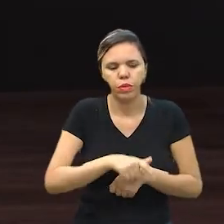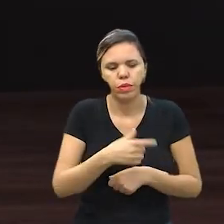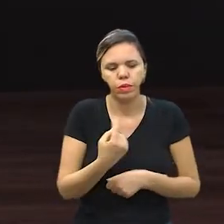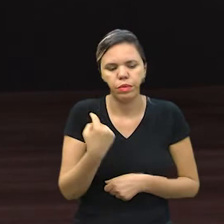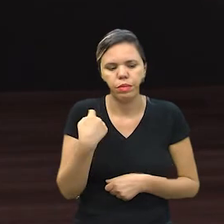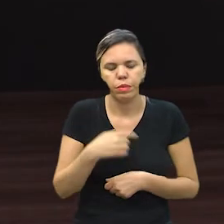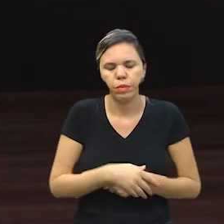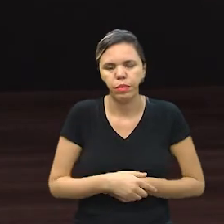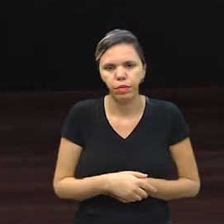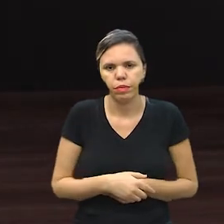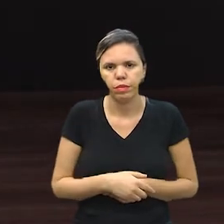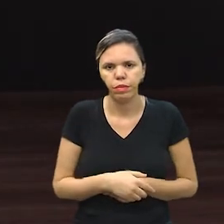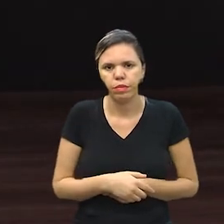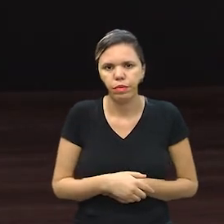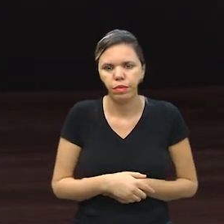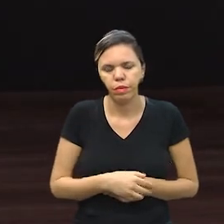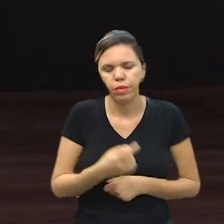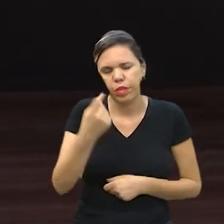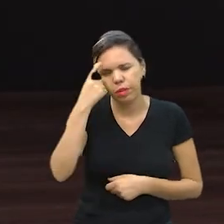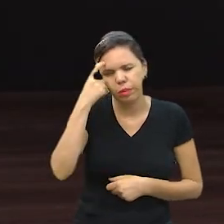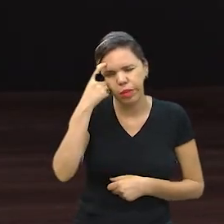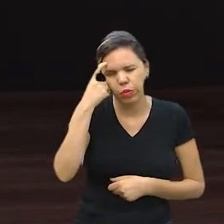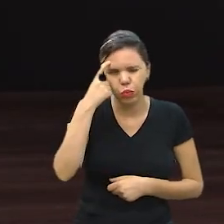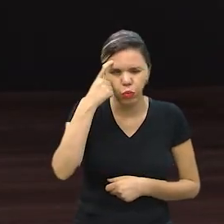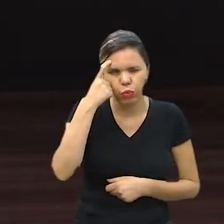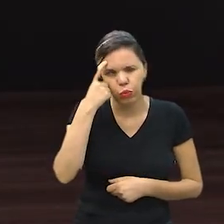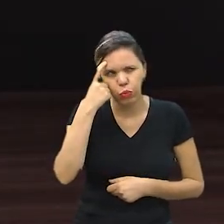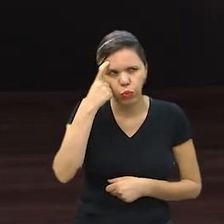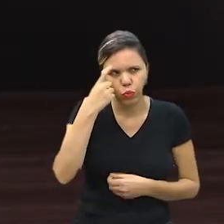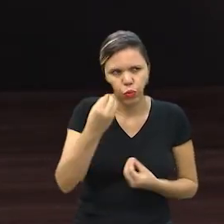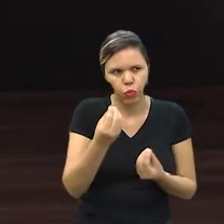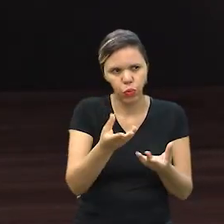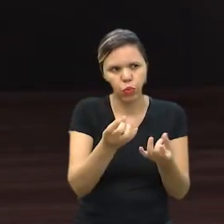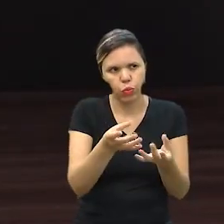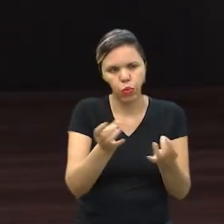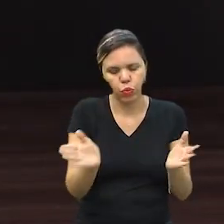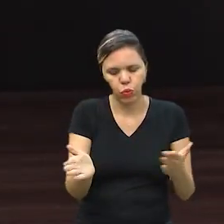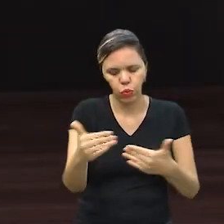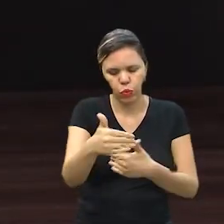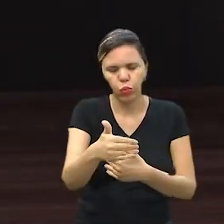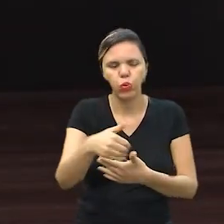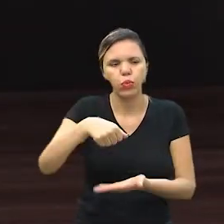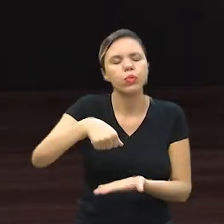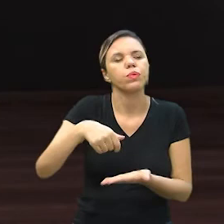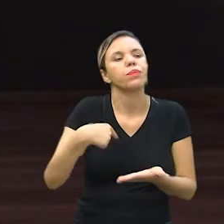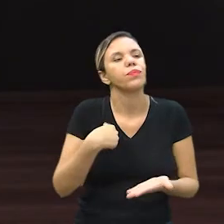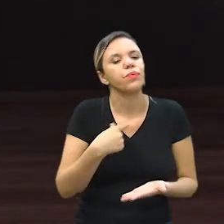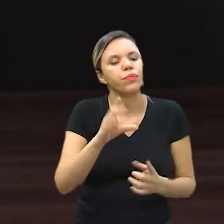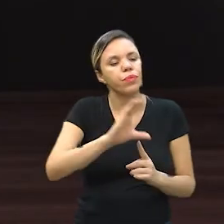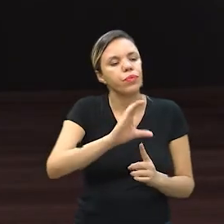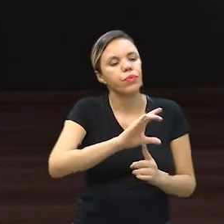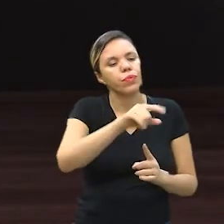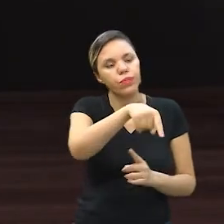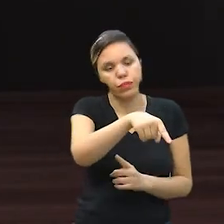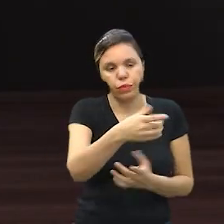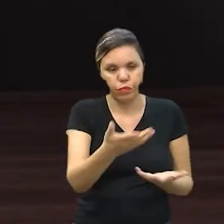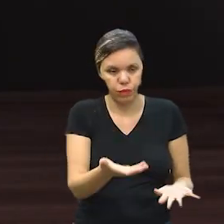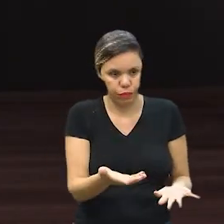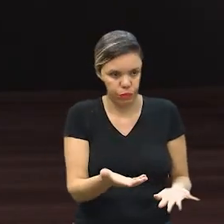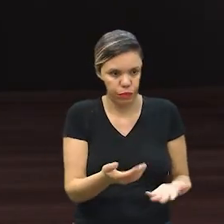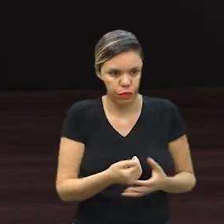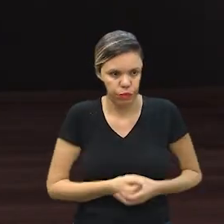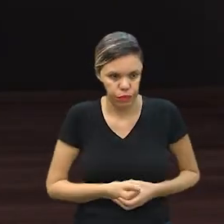entrevistado, ele pensou o seguinte: eu vou oferecer uma cesta que o meu consumidor